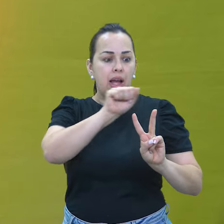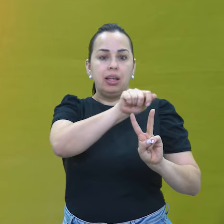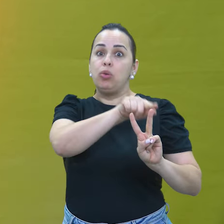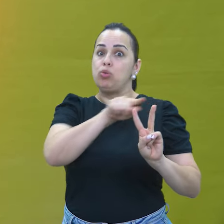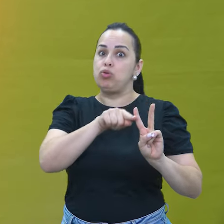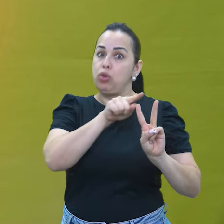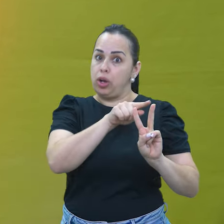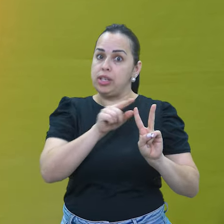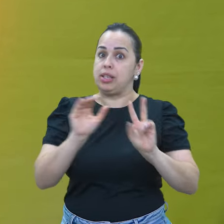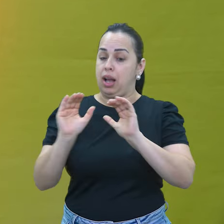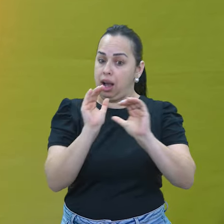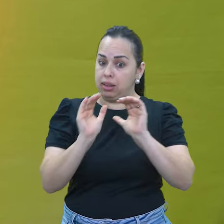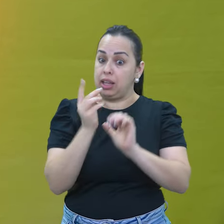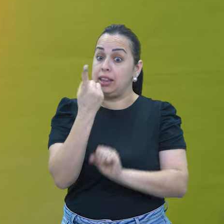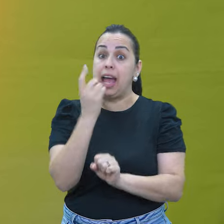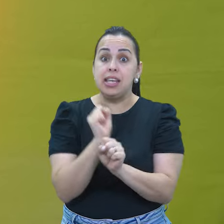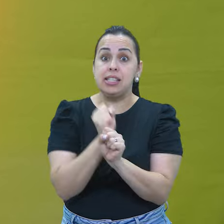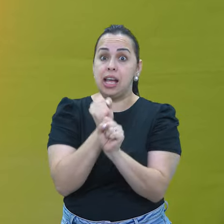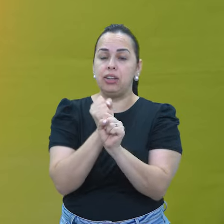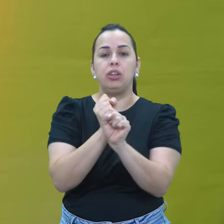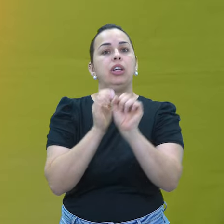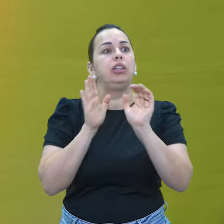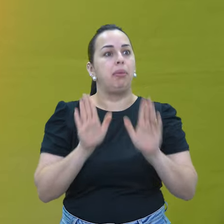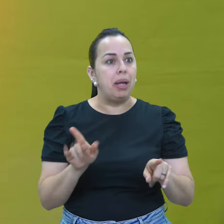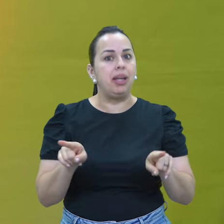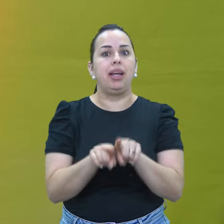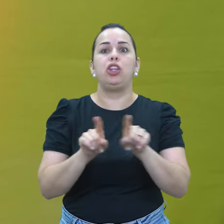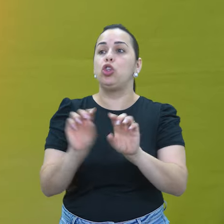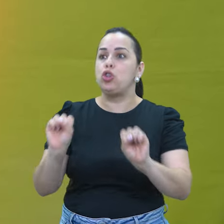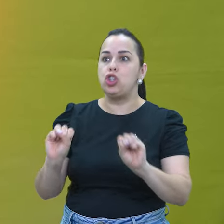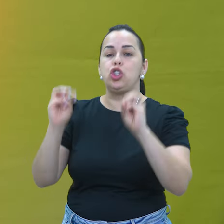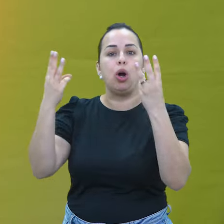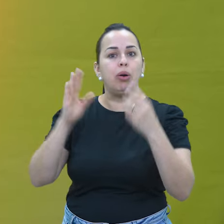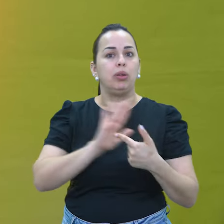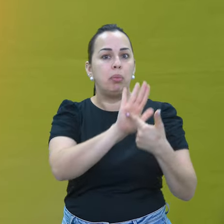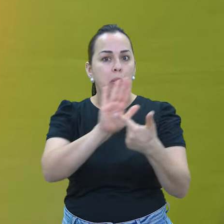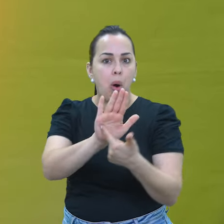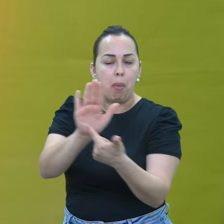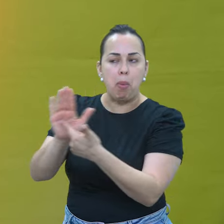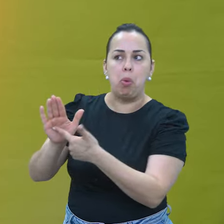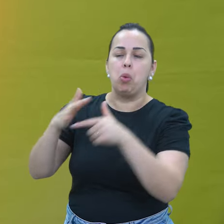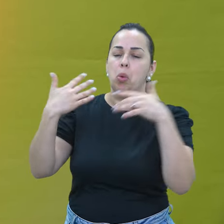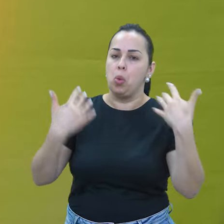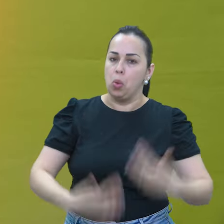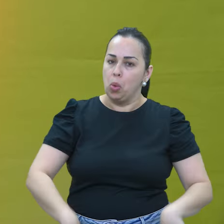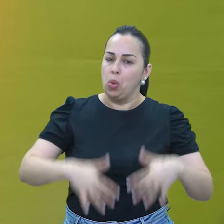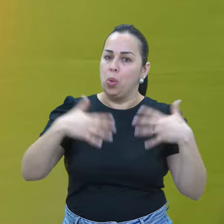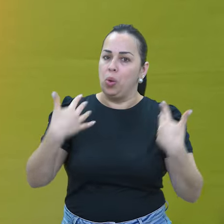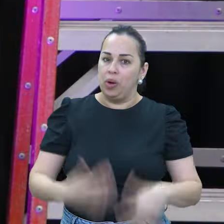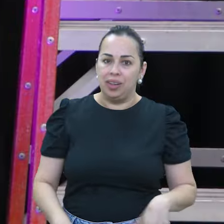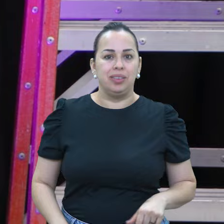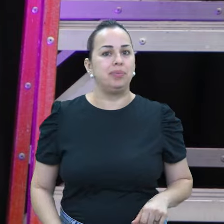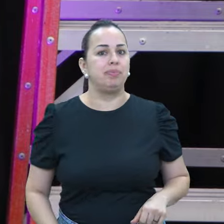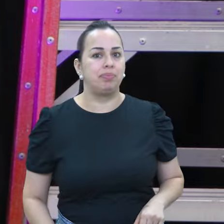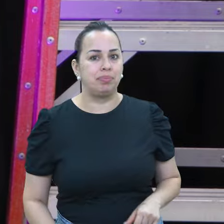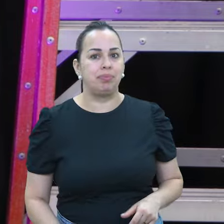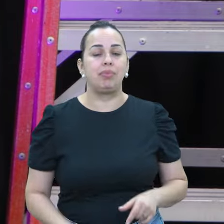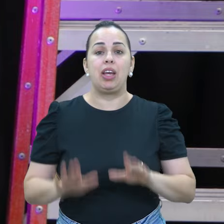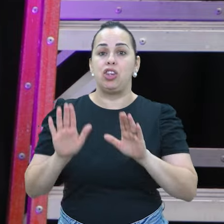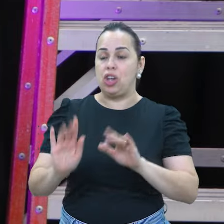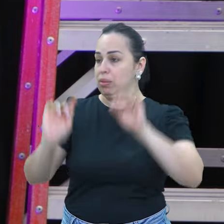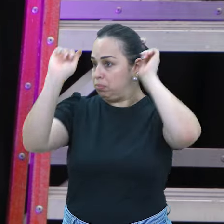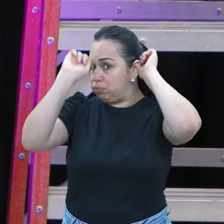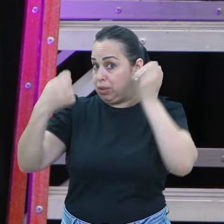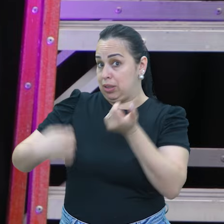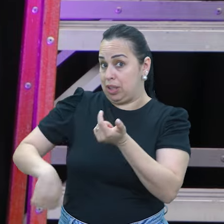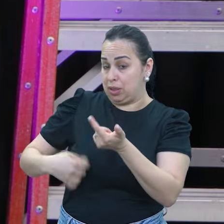anos e já se apresentaram em grandes eventos na região, como, por exemplo, na abertura de shows de grandes nomes do sertanejo. Chitãozinho,